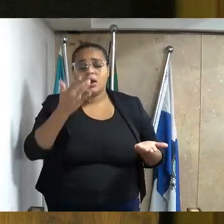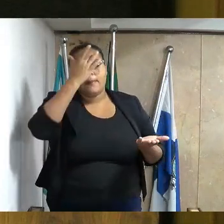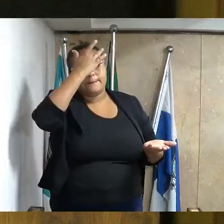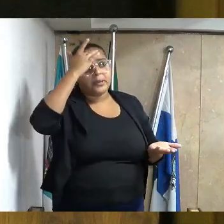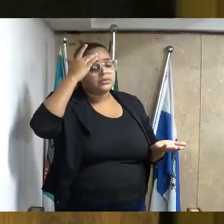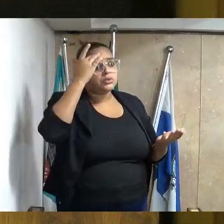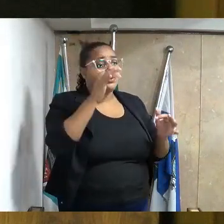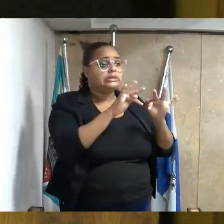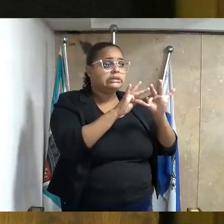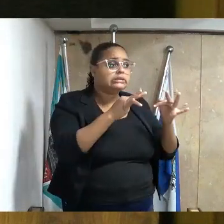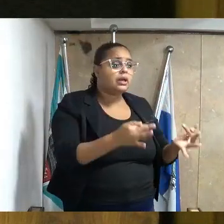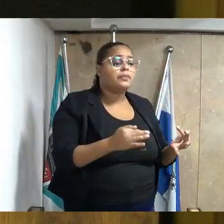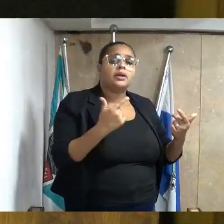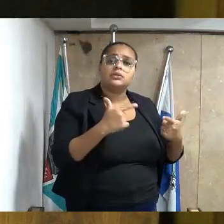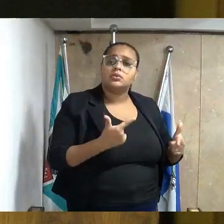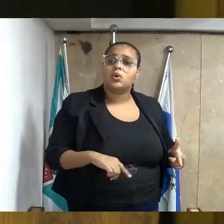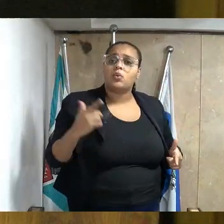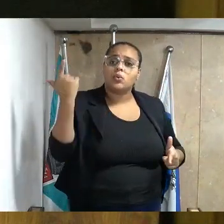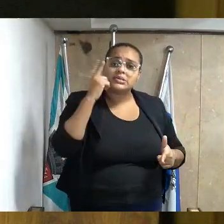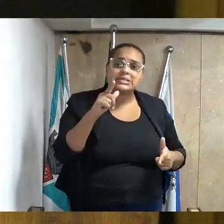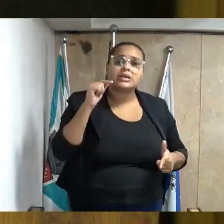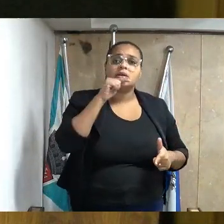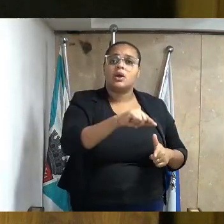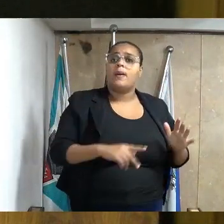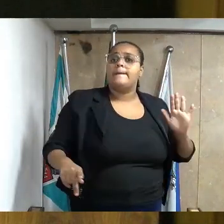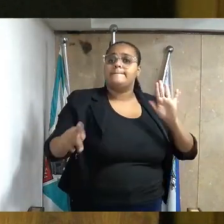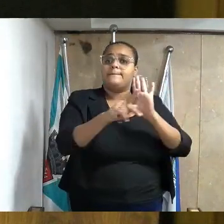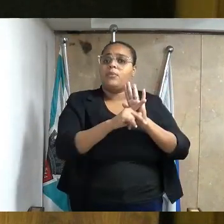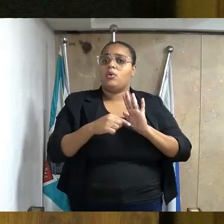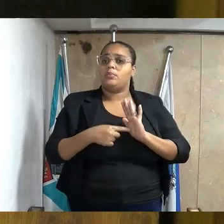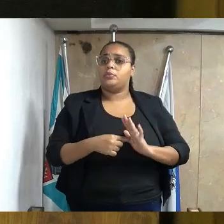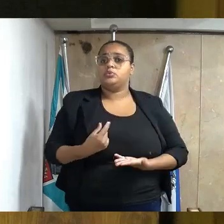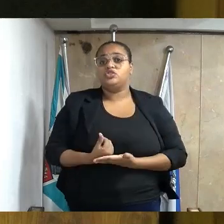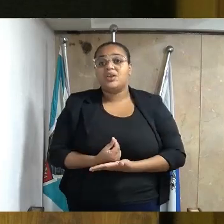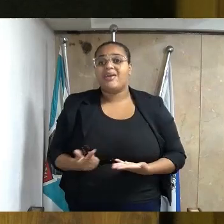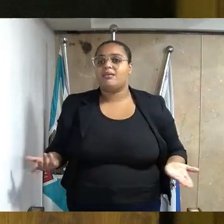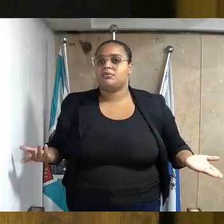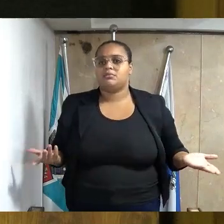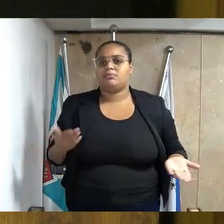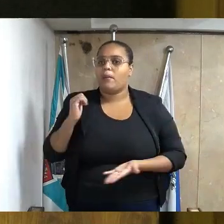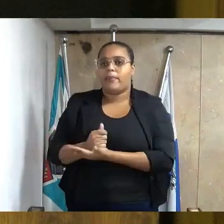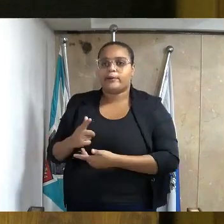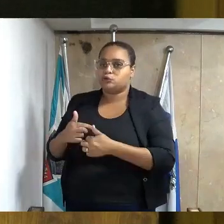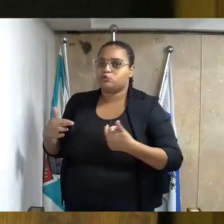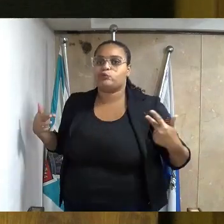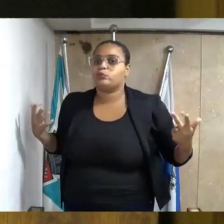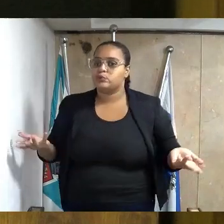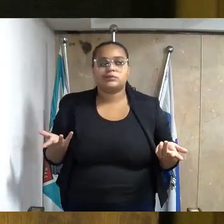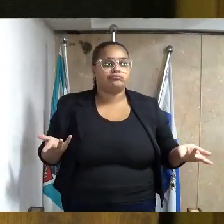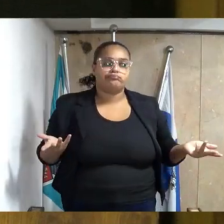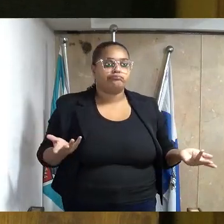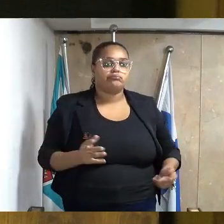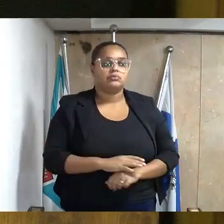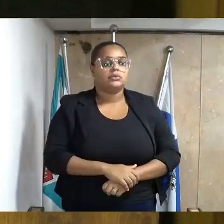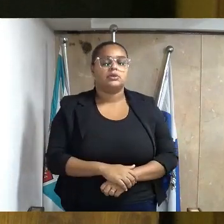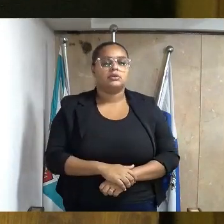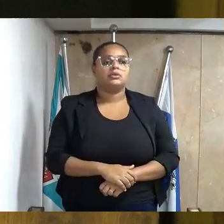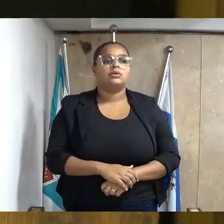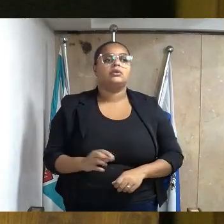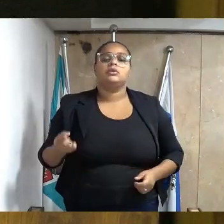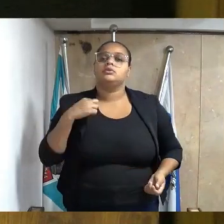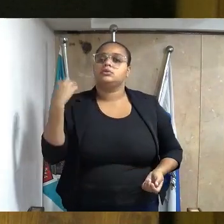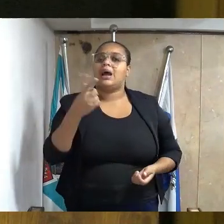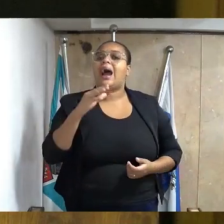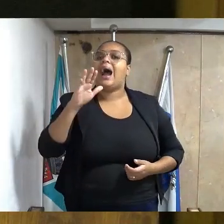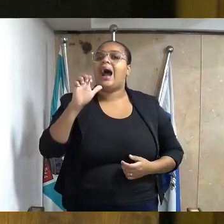pessoas humildes que não conseguem garantir o próprio sustento para apropriar agentes